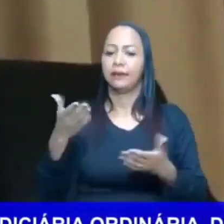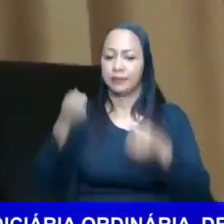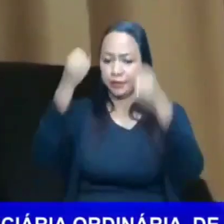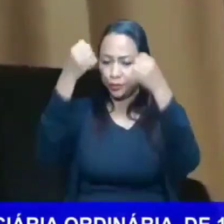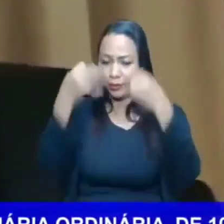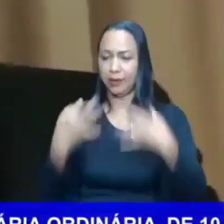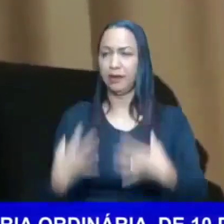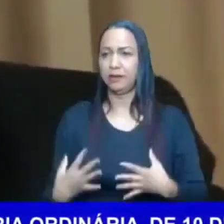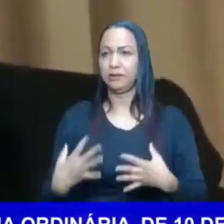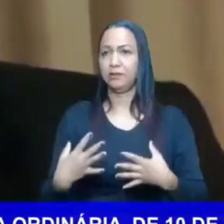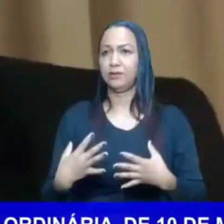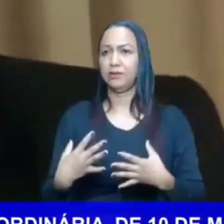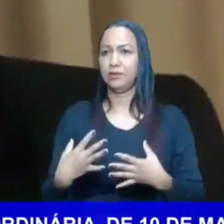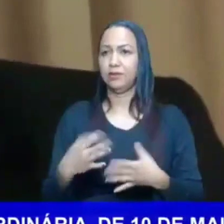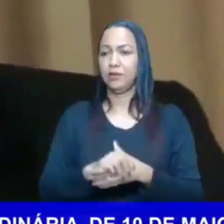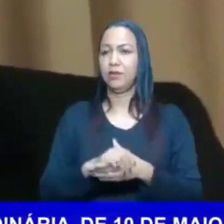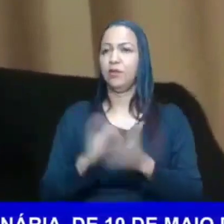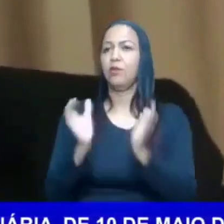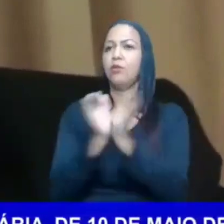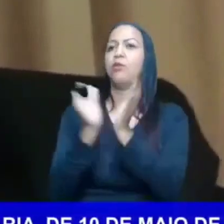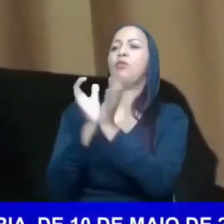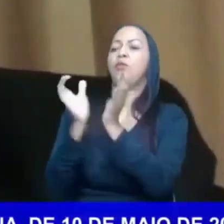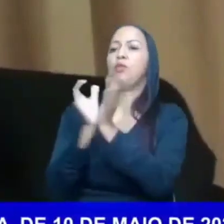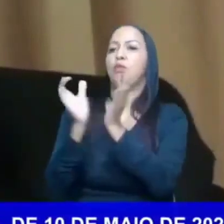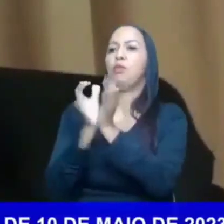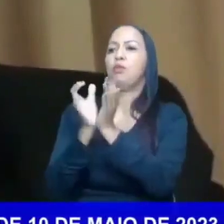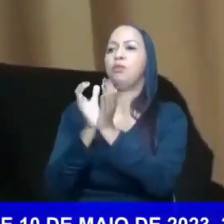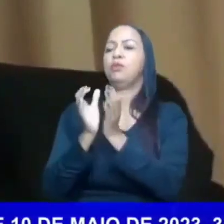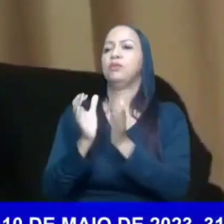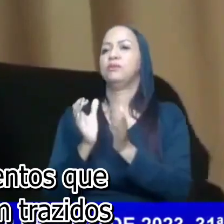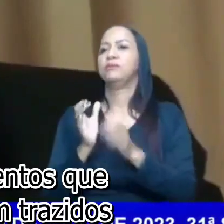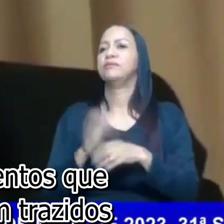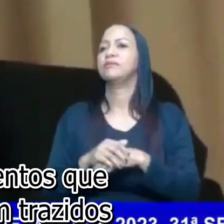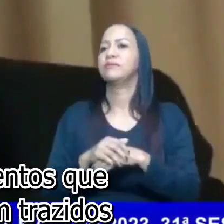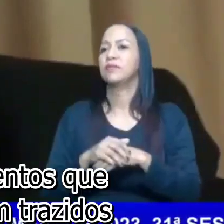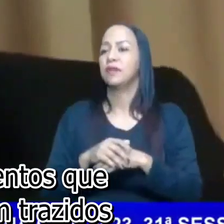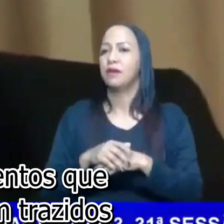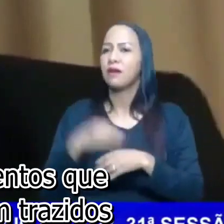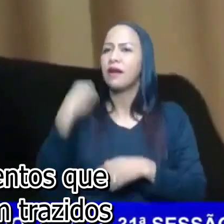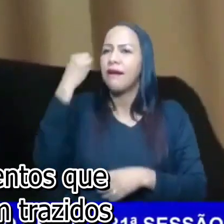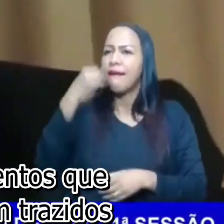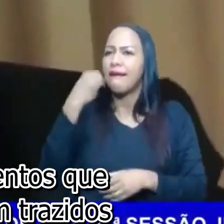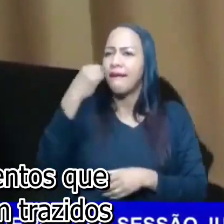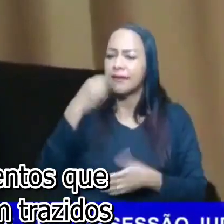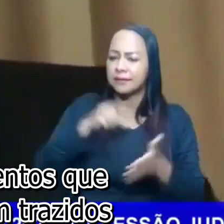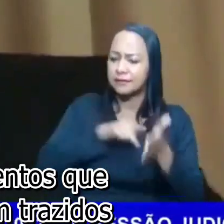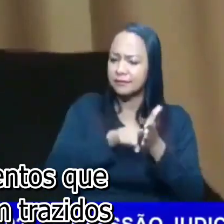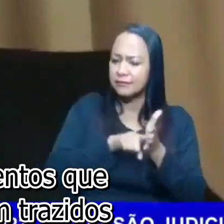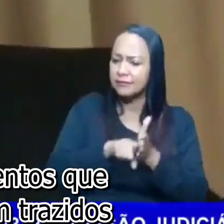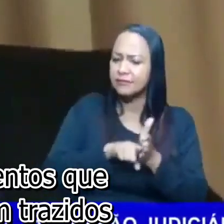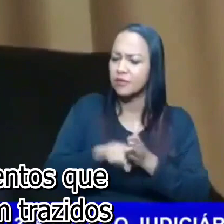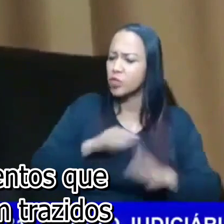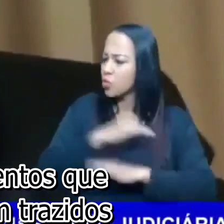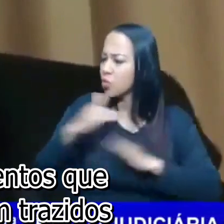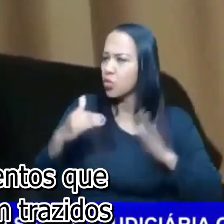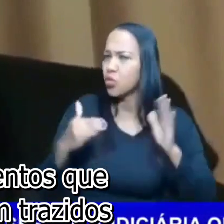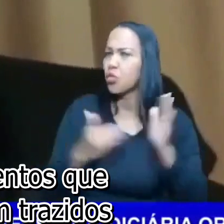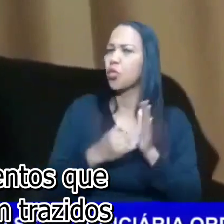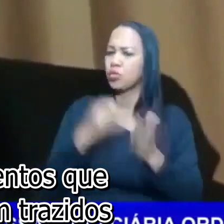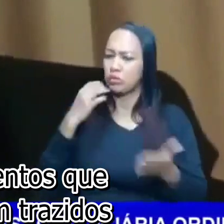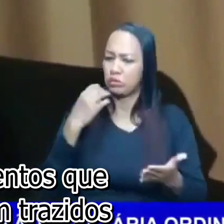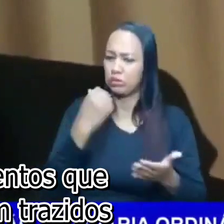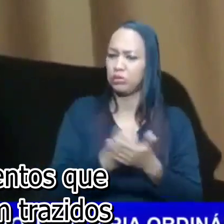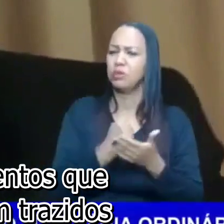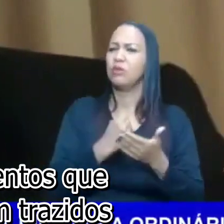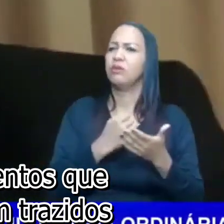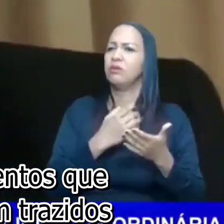presente, o núcleo, nosso núcleo na CEP, ele analisou cuidadosamente todos os documentos que foram